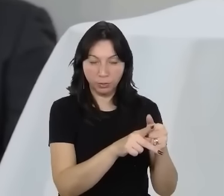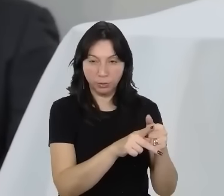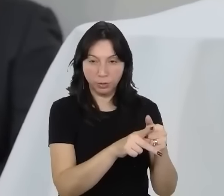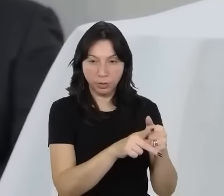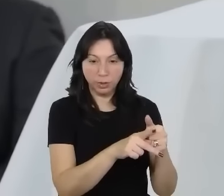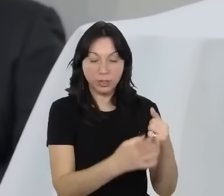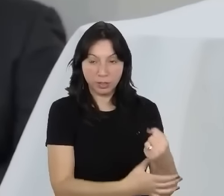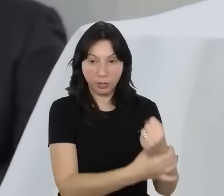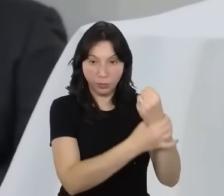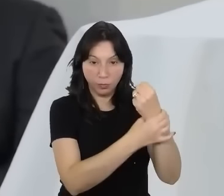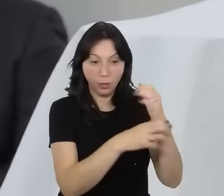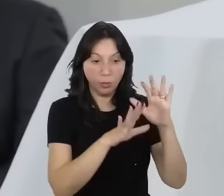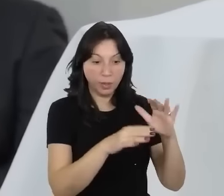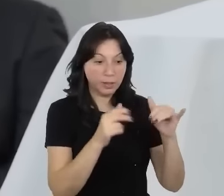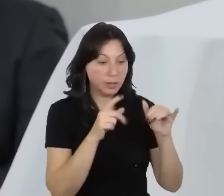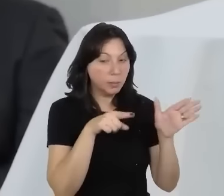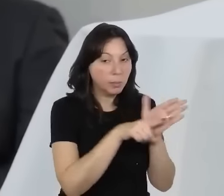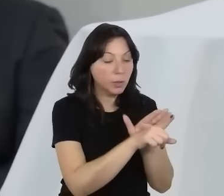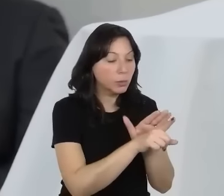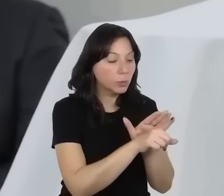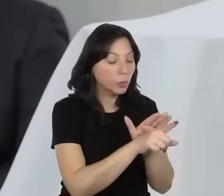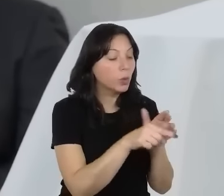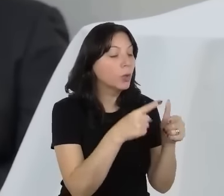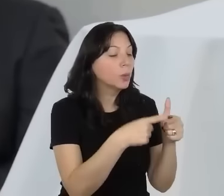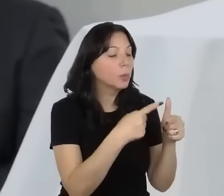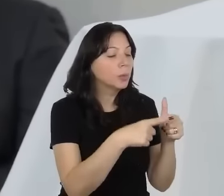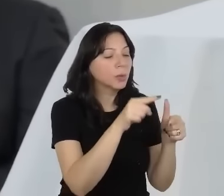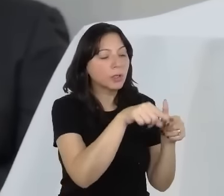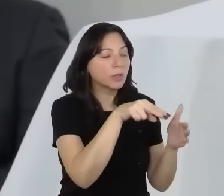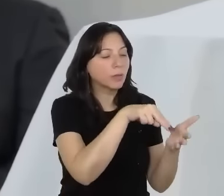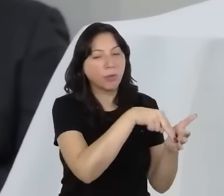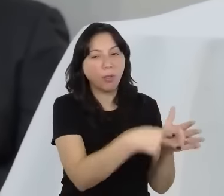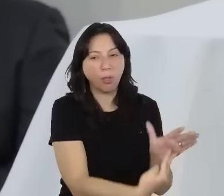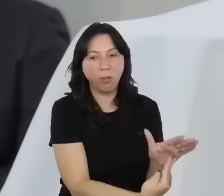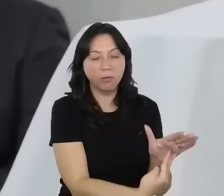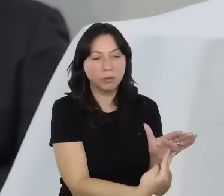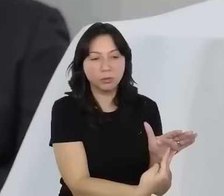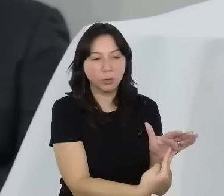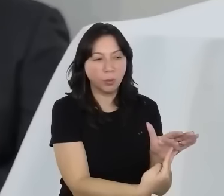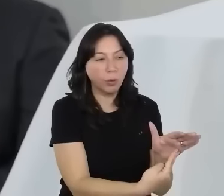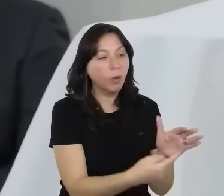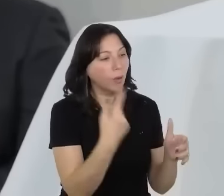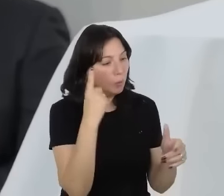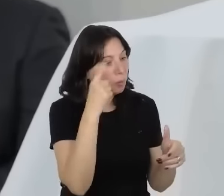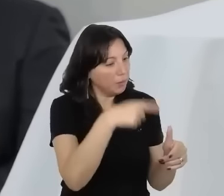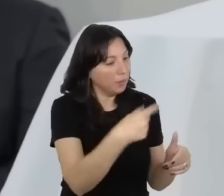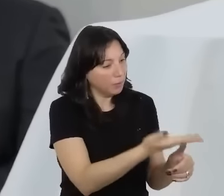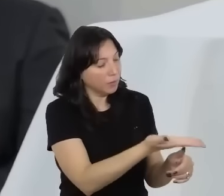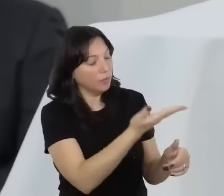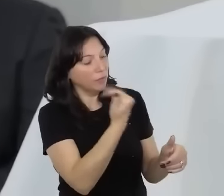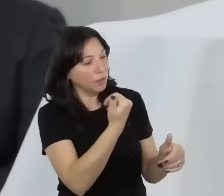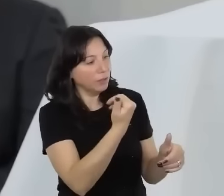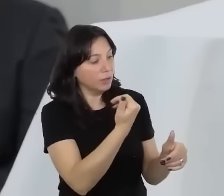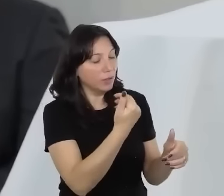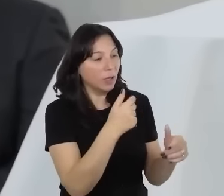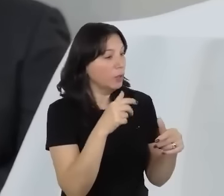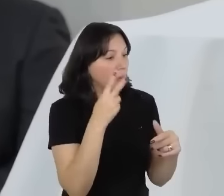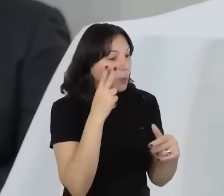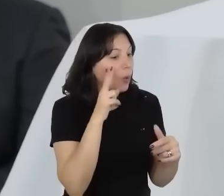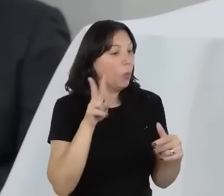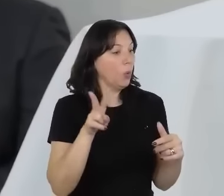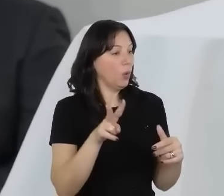duvidou eu não mandei você vir você não tinha que olhar pro vento você não tinha que olhar pro mar você tinha que olhar para mim por